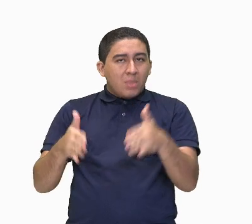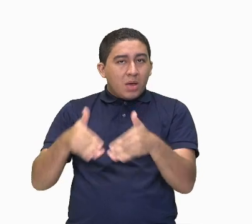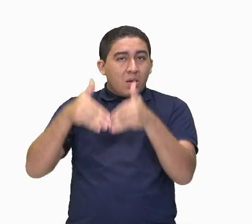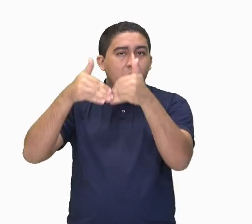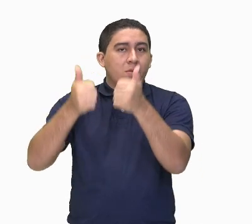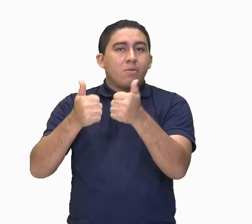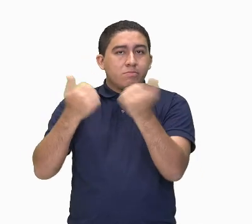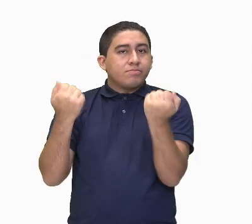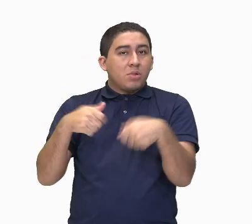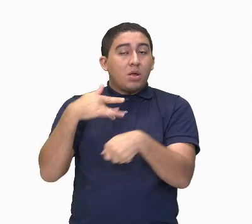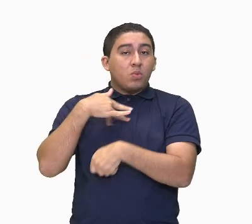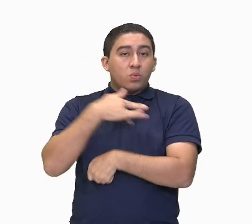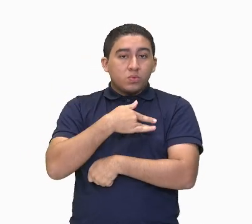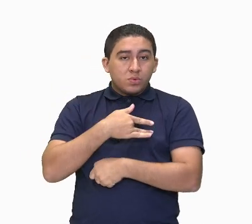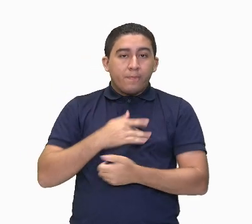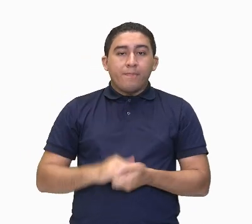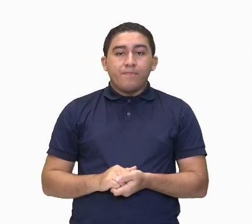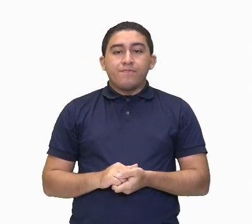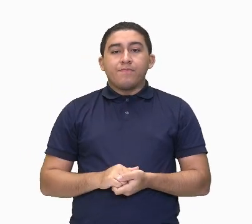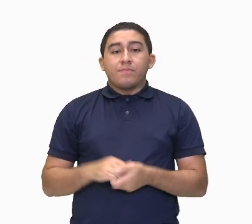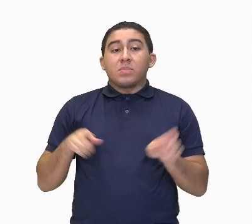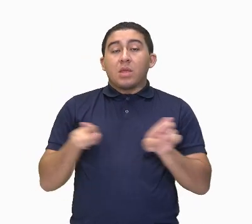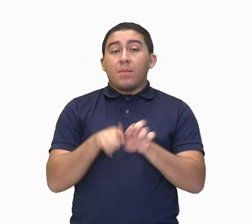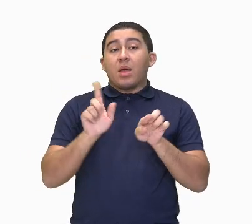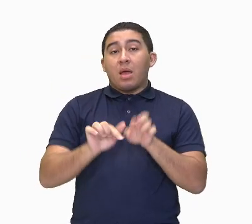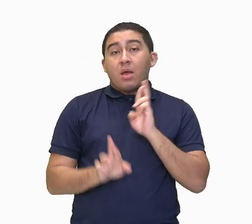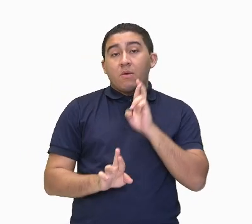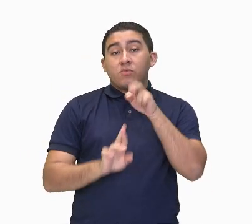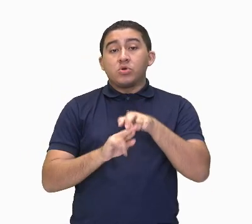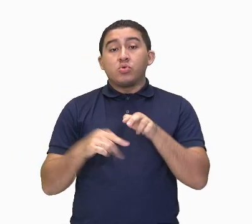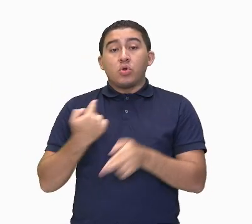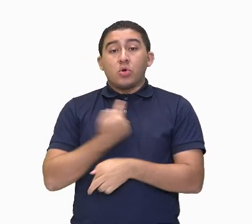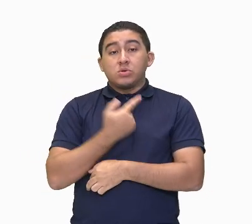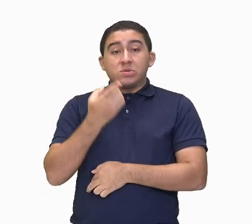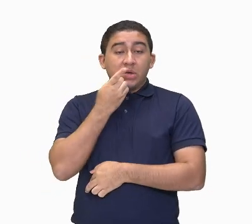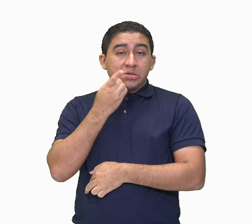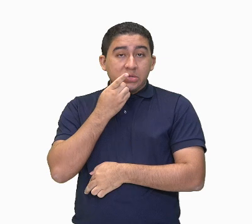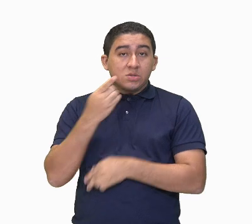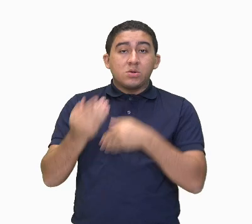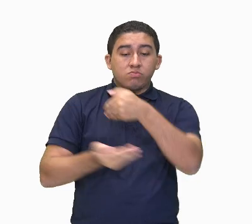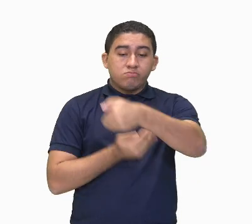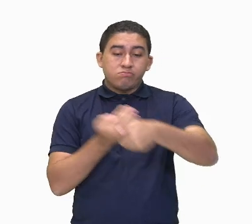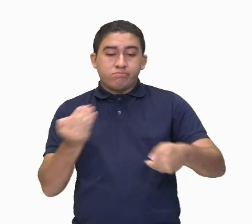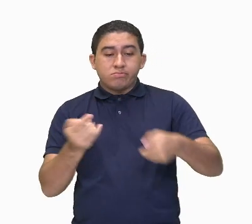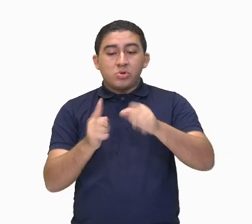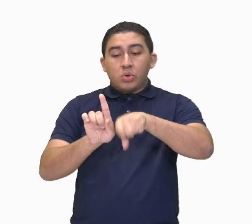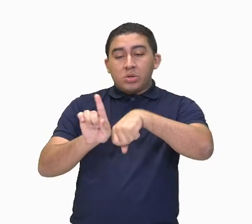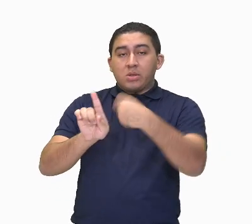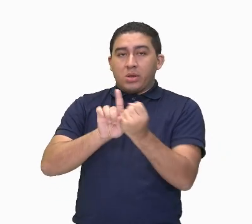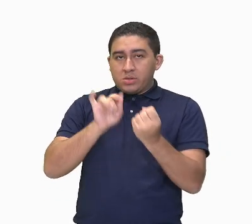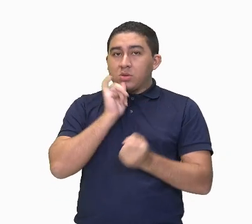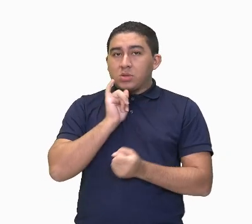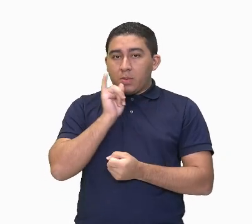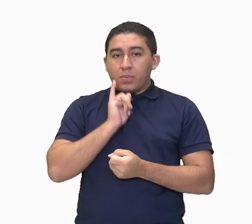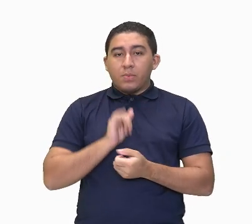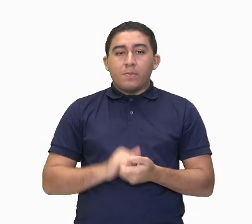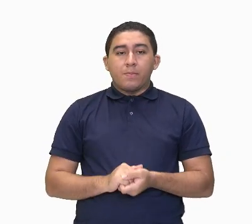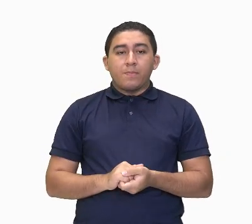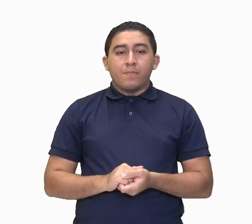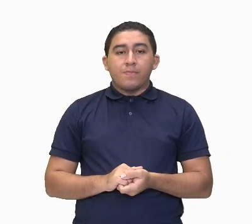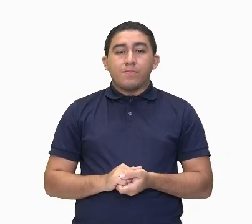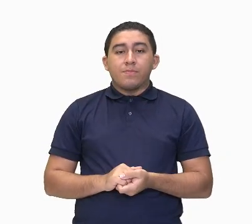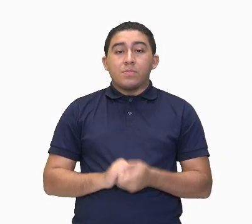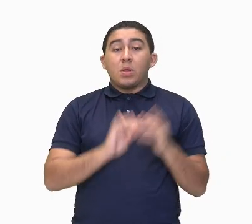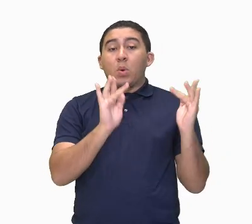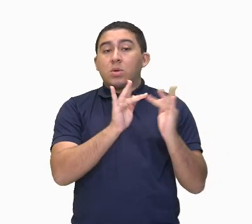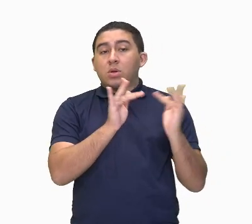muito importante, está relacionado com a nossa convivência ali com os amigos, né, com a sociedade, por exemplo. Olha aí, manter